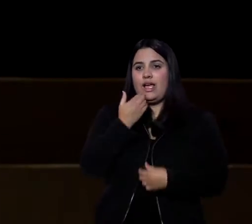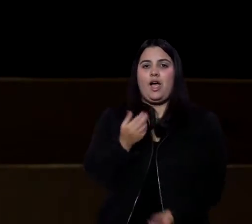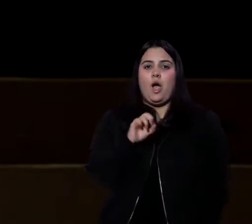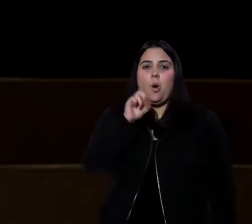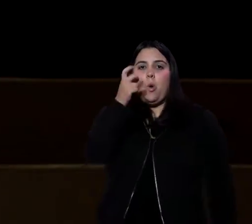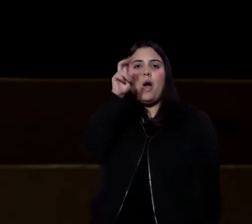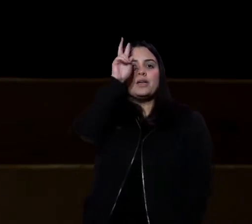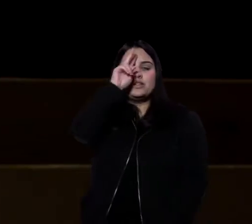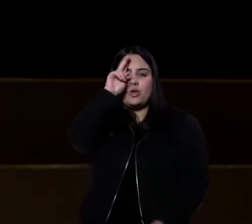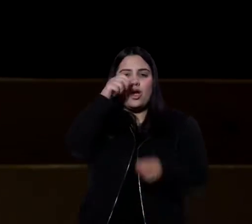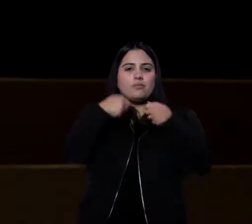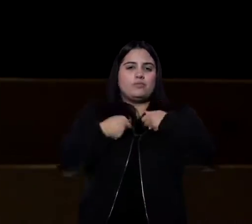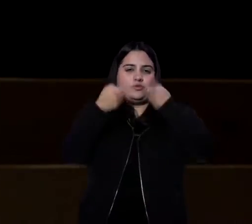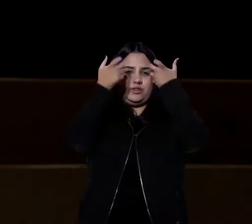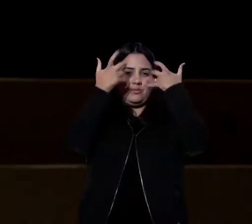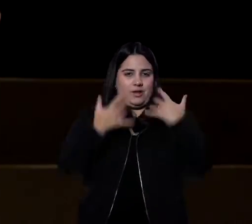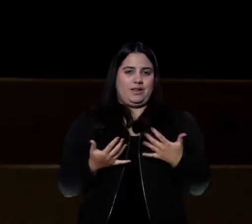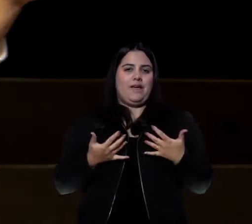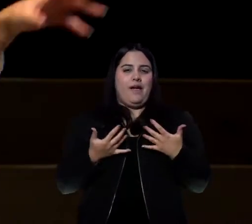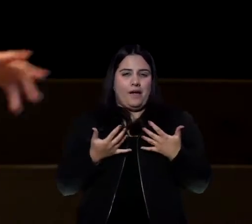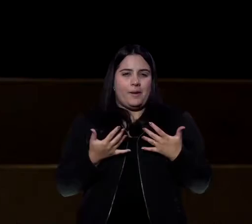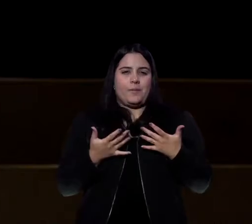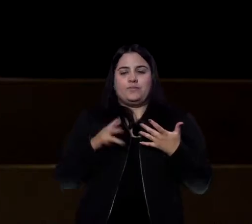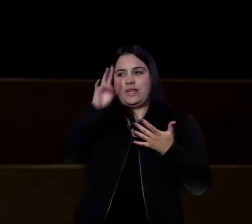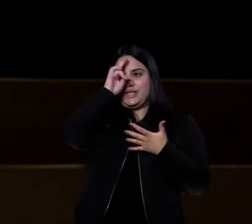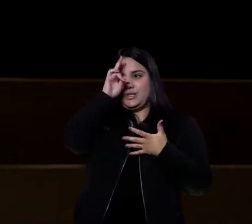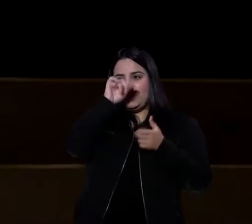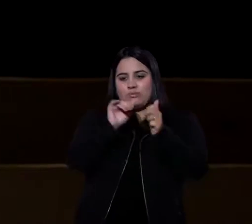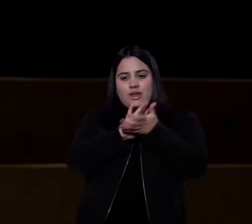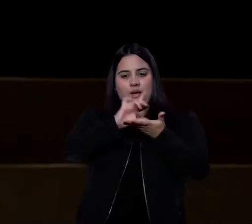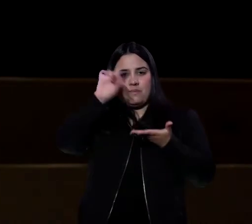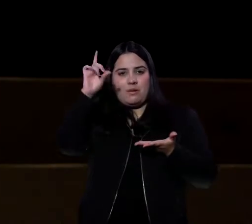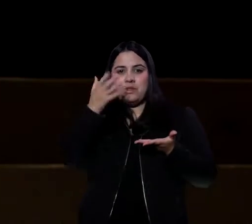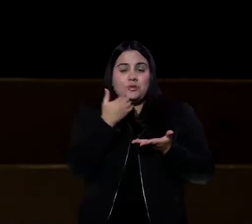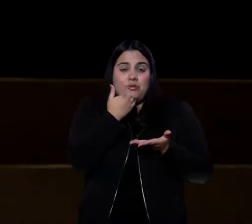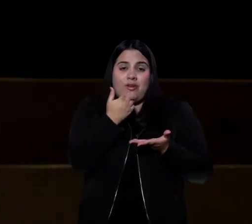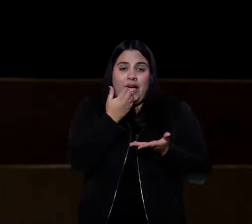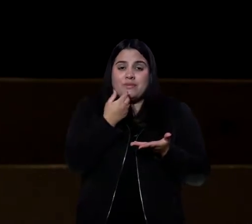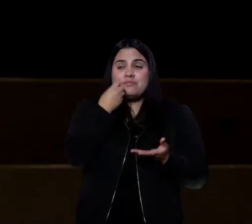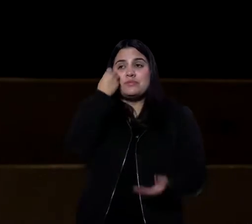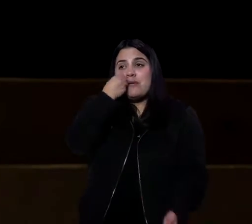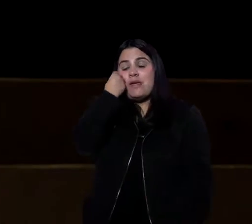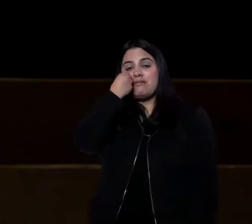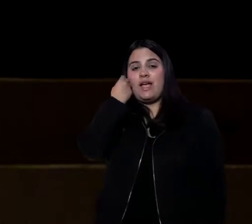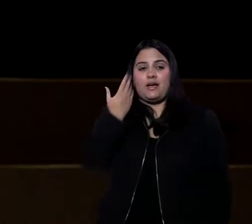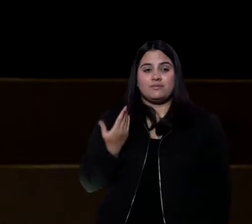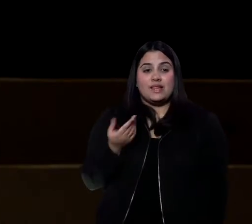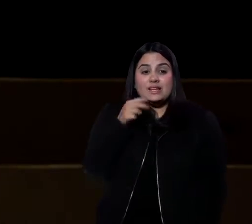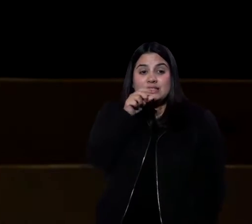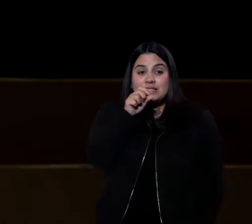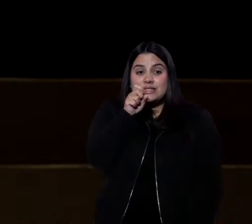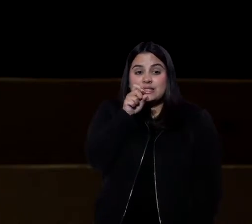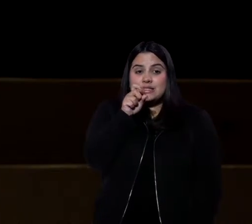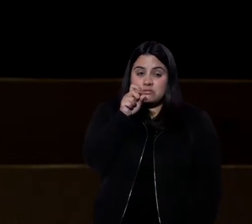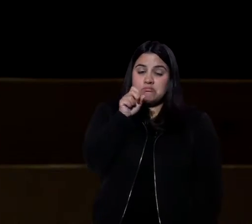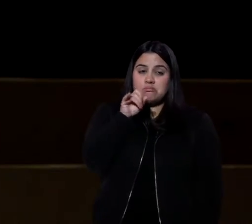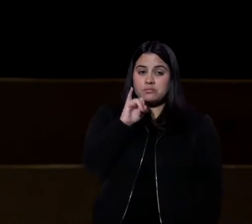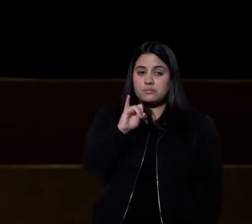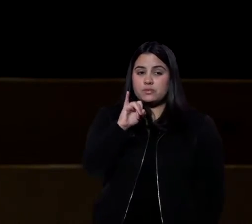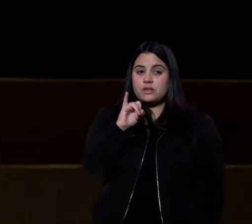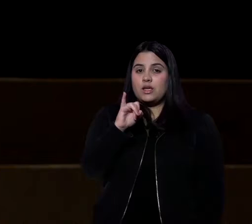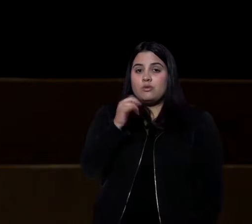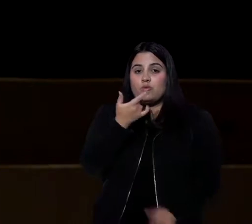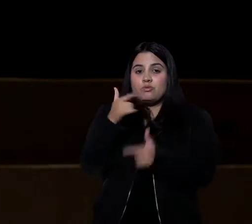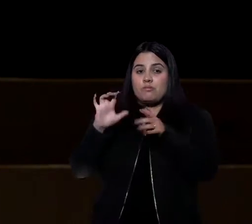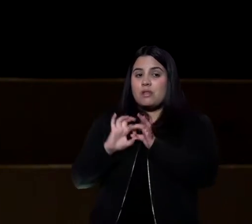longo desse tempo, ou as histórias da Bíblia. A gente não vai viver tudo isso se a gente não der